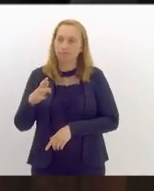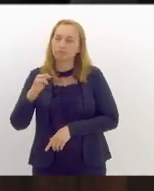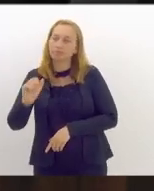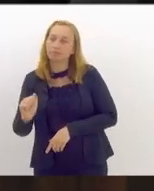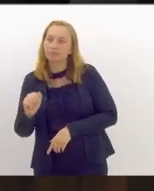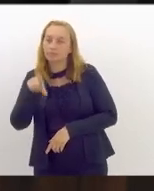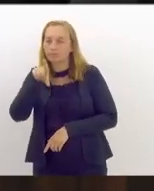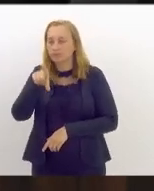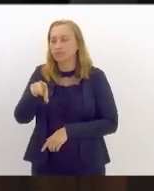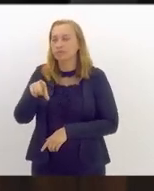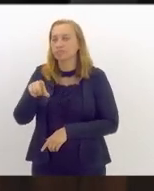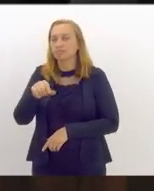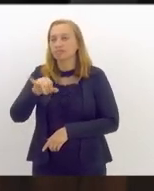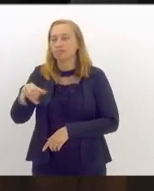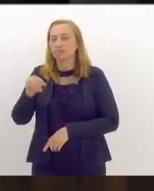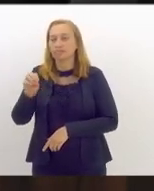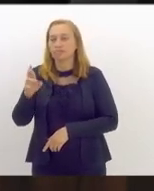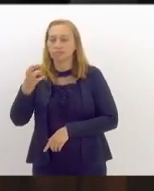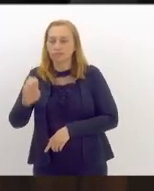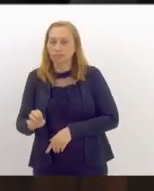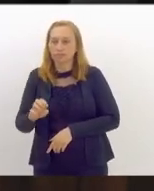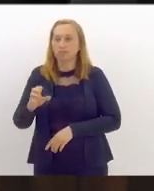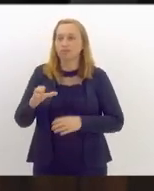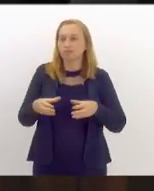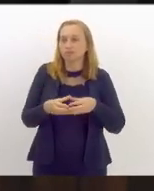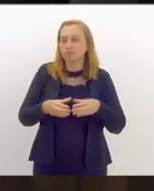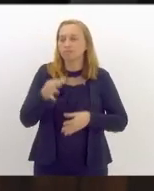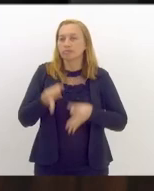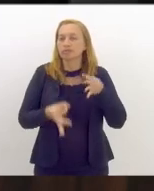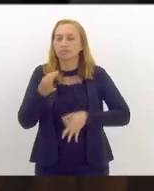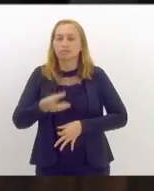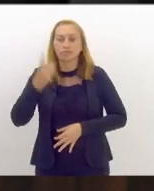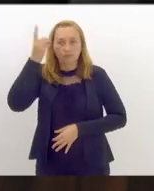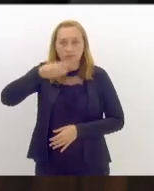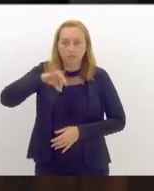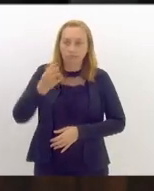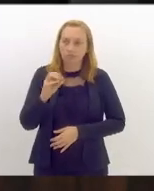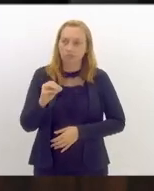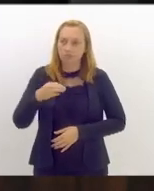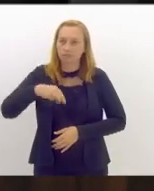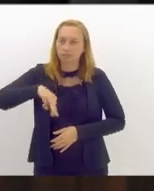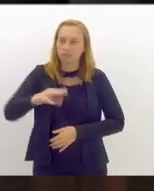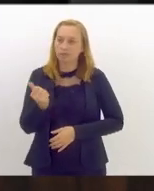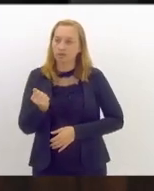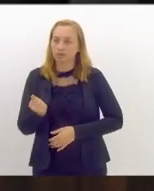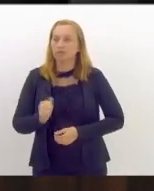para emitir parecer pela comissão de Justiça Deputado Chico Machado